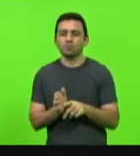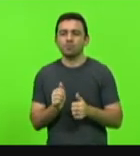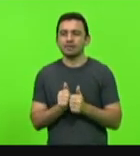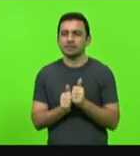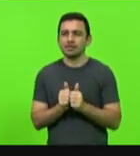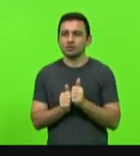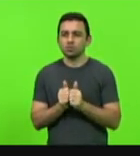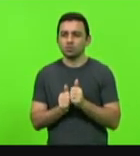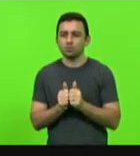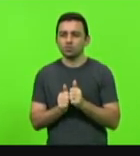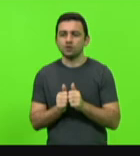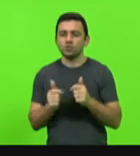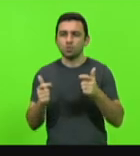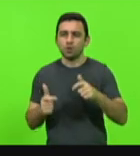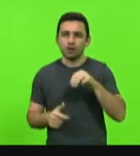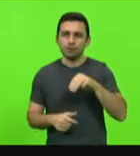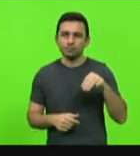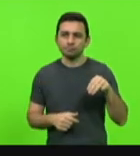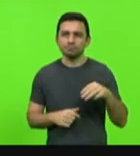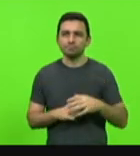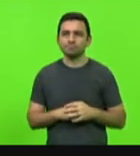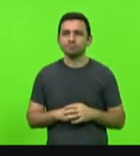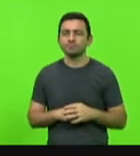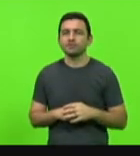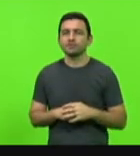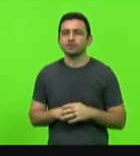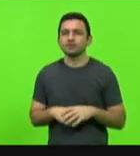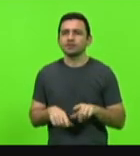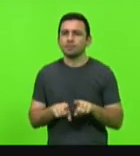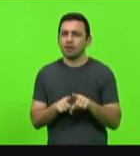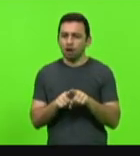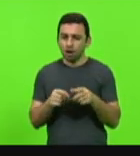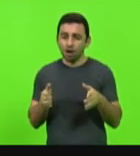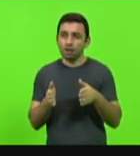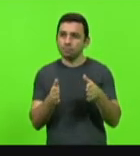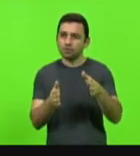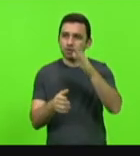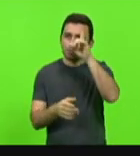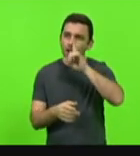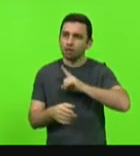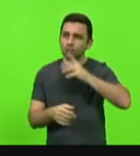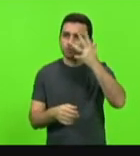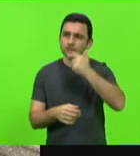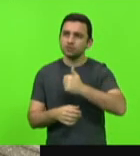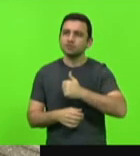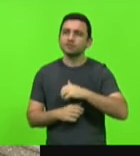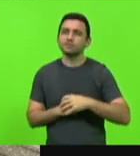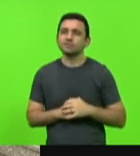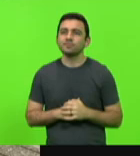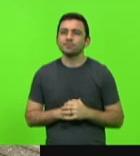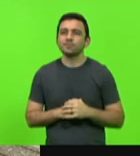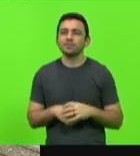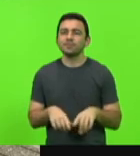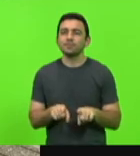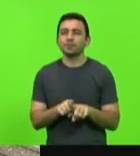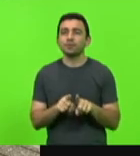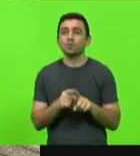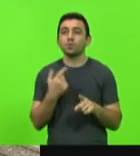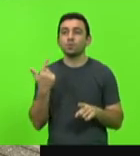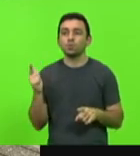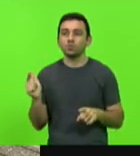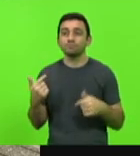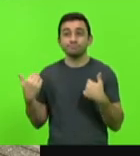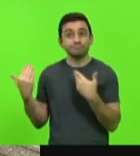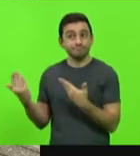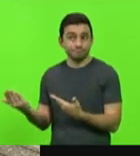a imponência dele, o caminho amarelo que traz, que bacana isso. Né? Próximo, isso aí é um